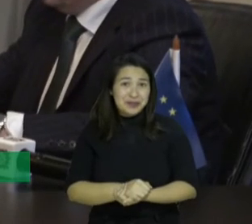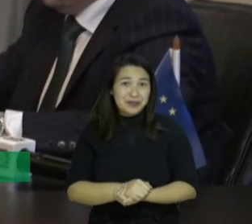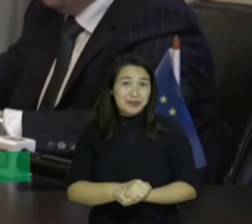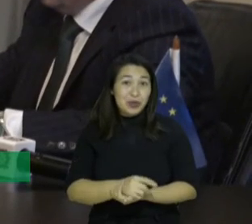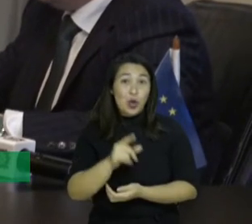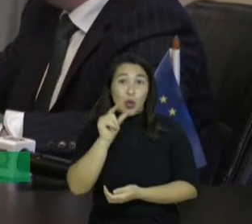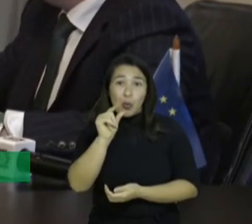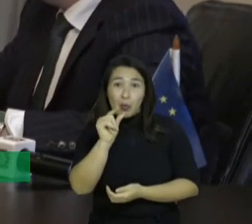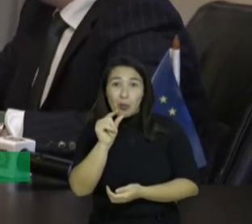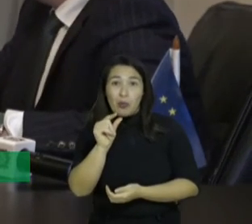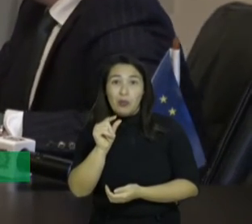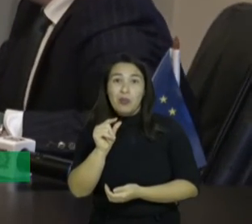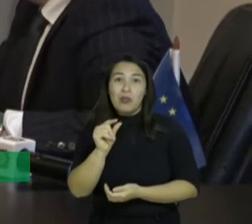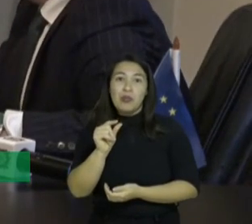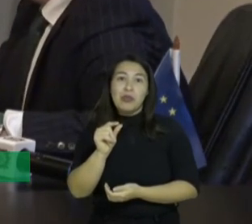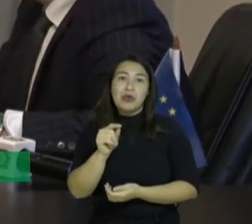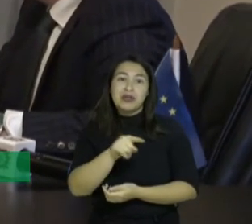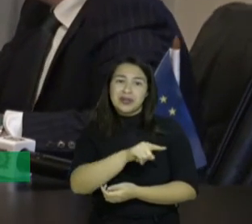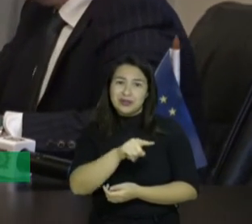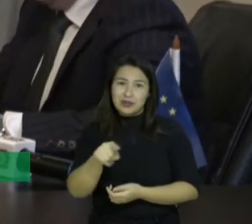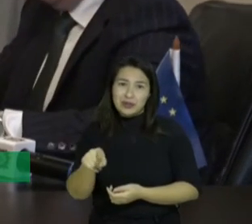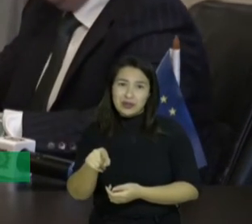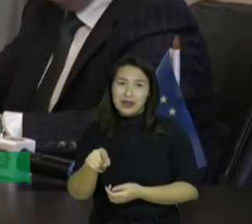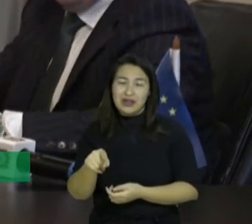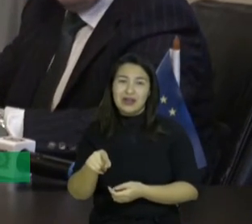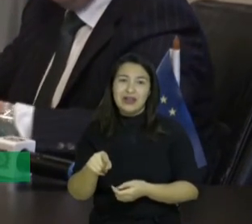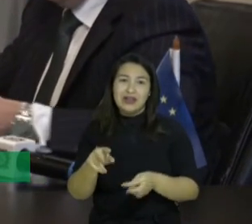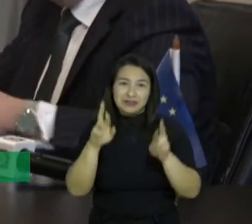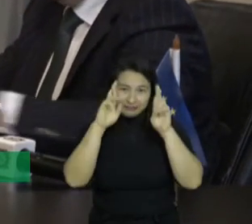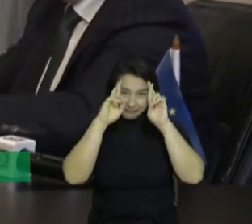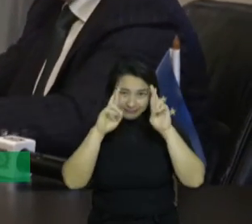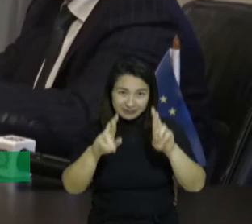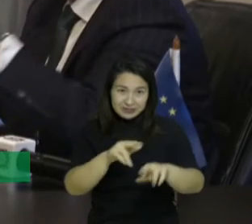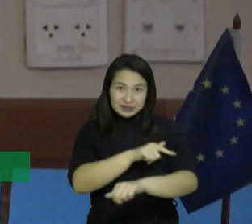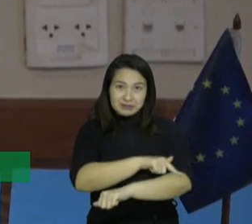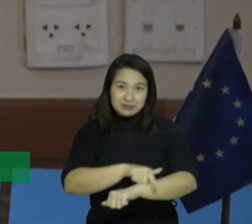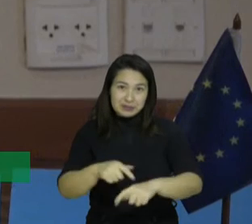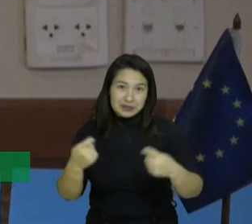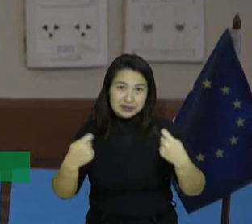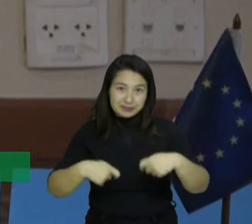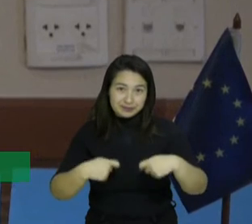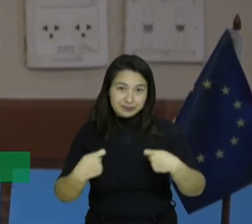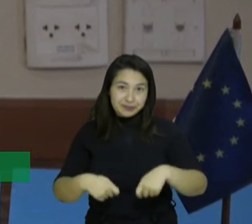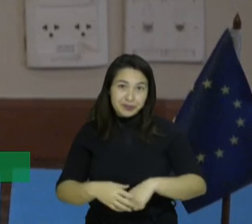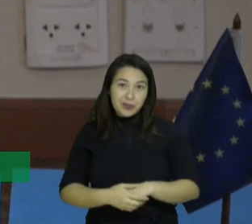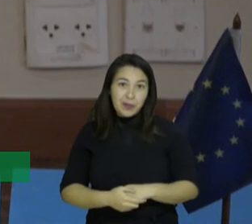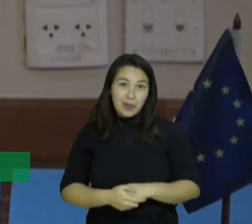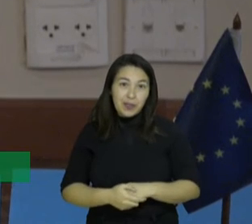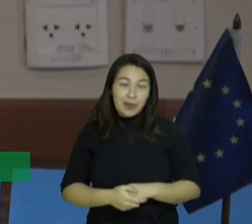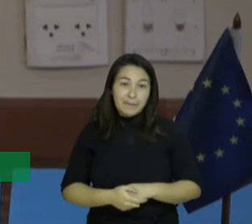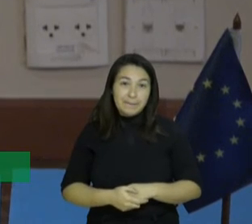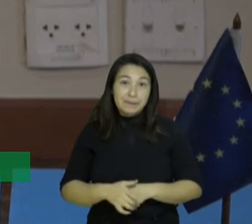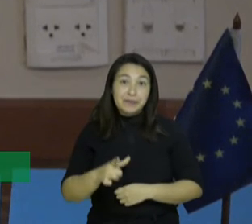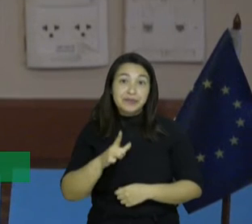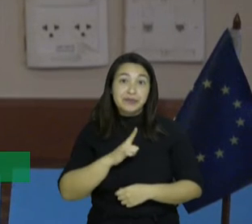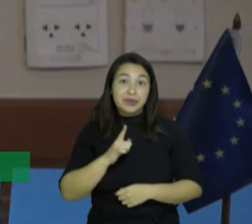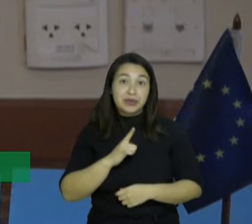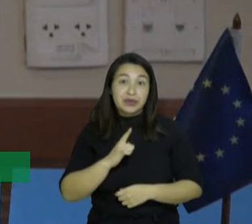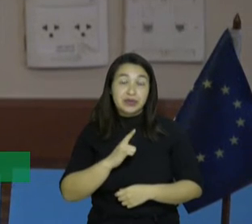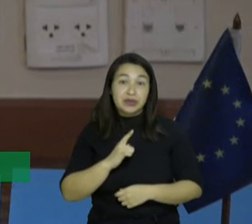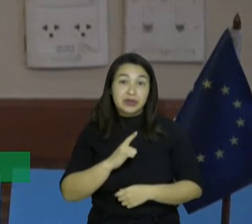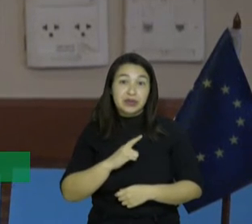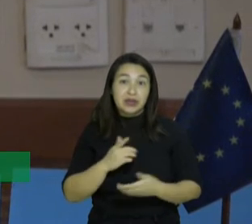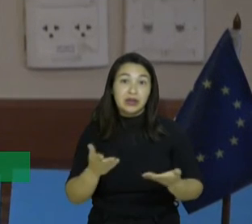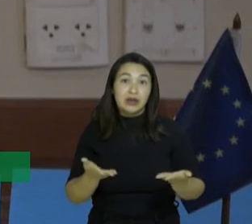pouquinho respeito aos nossos palestrantes que vem agora e sab ur que nós temos